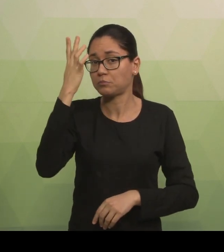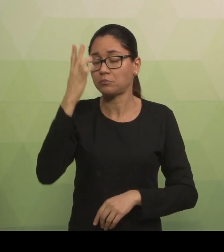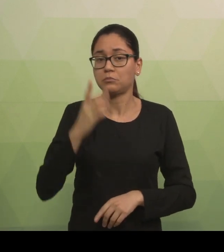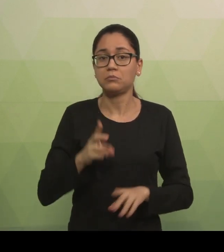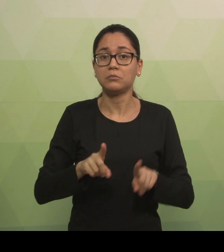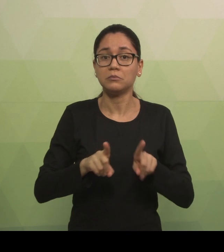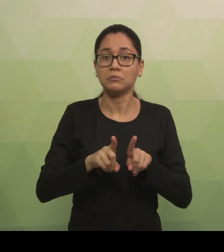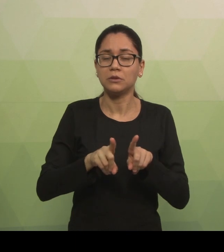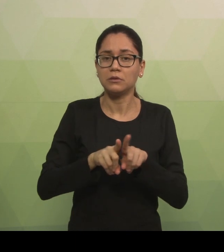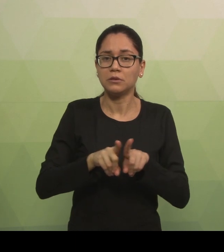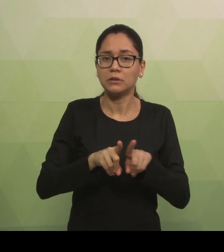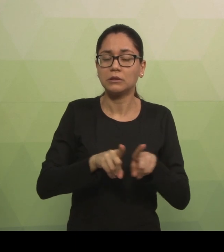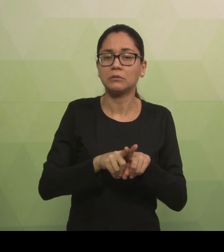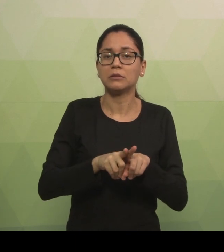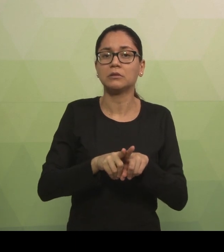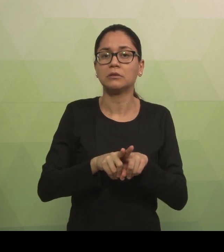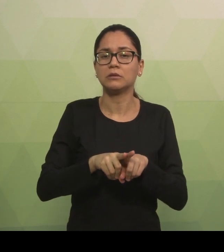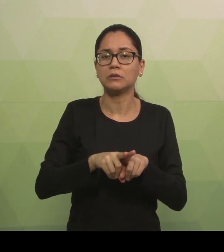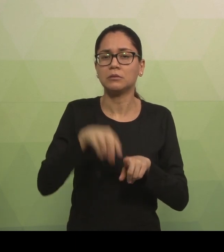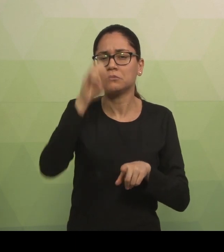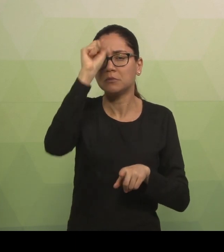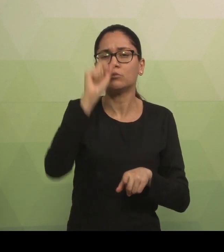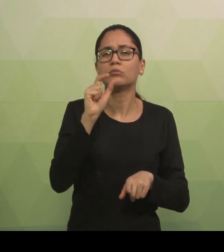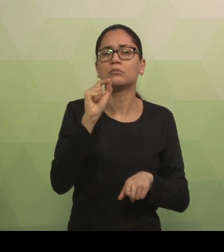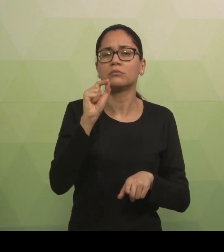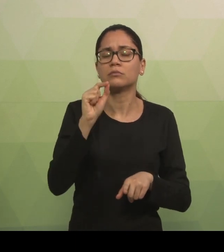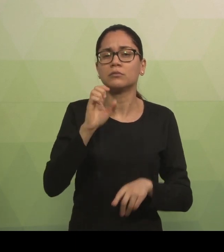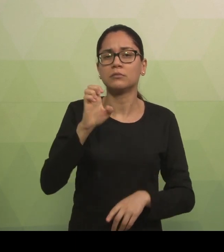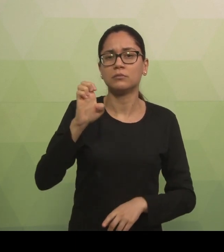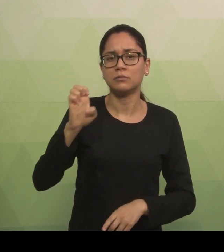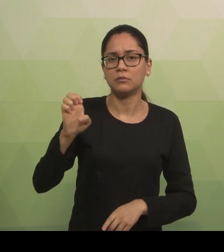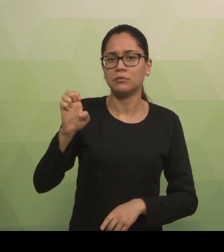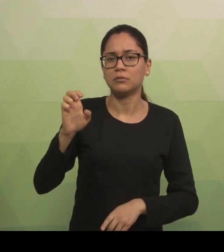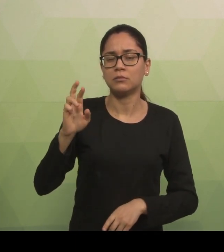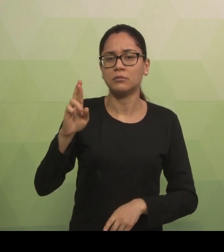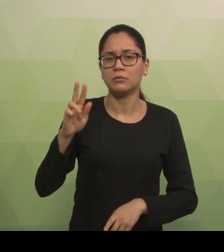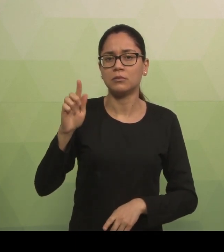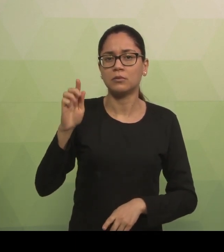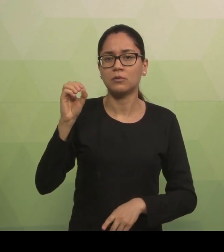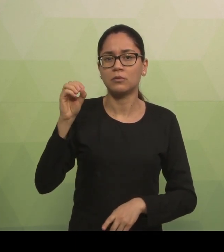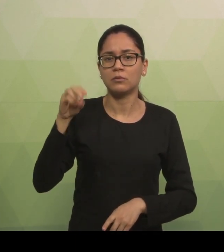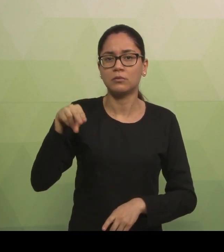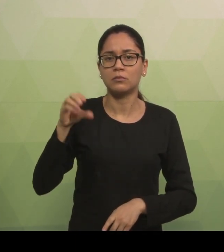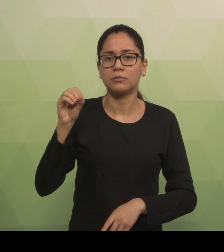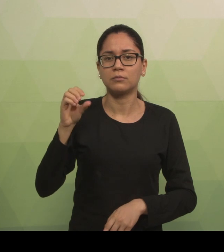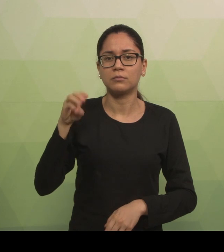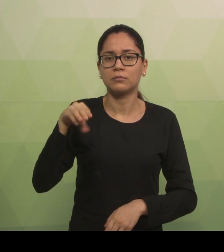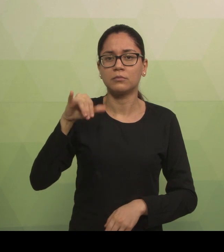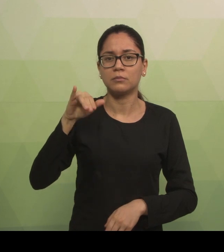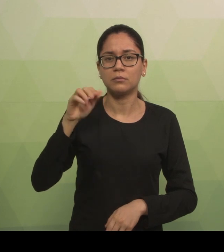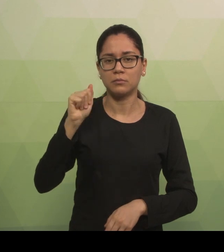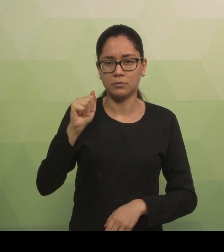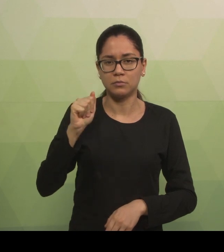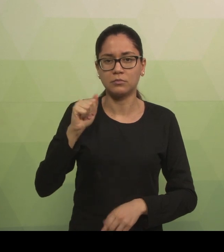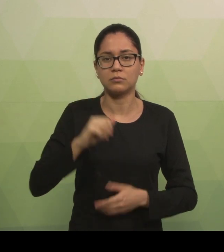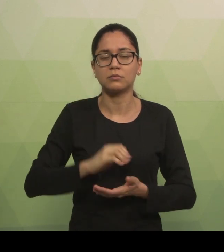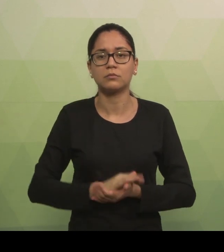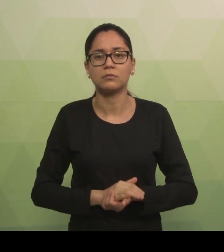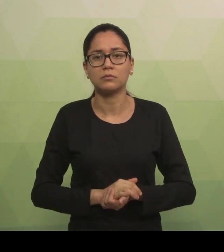vamos aprender sobre ergonomia. De um modo geral, a ergonomia é a ciência que trata do